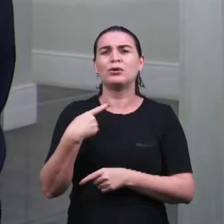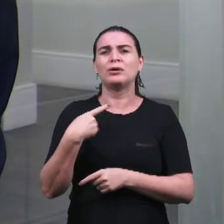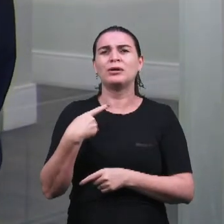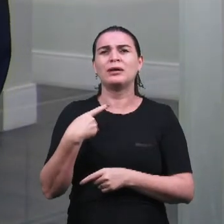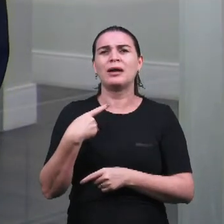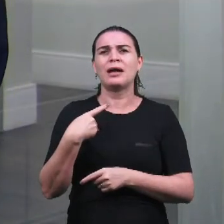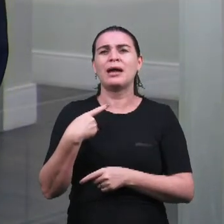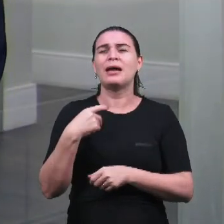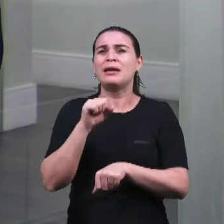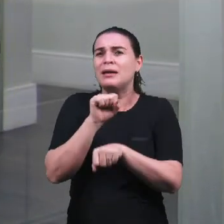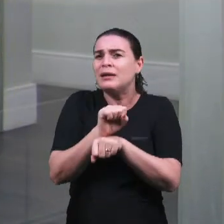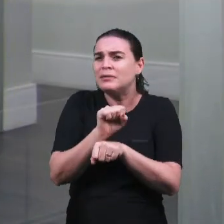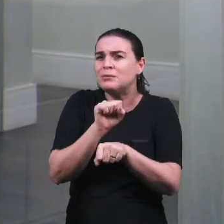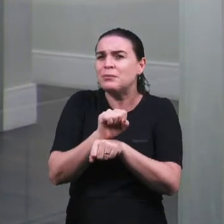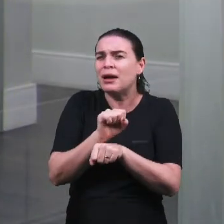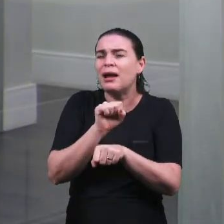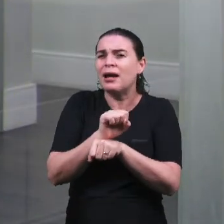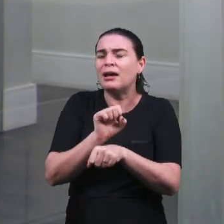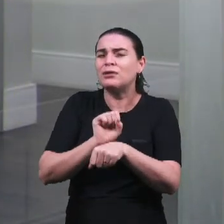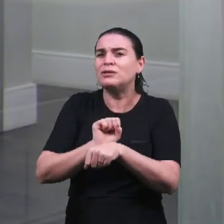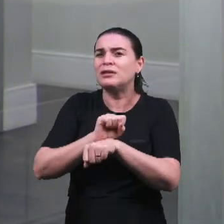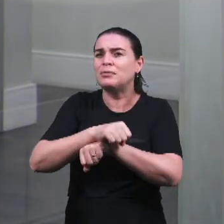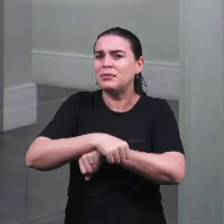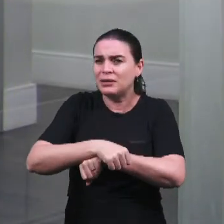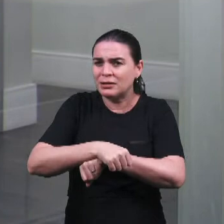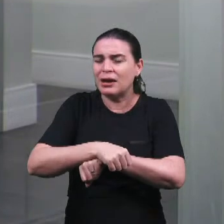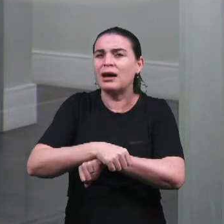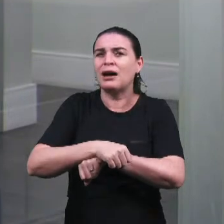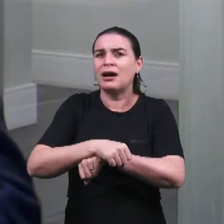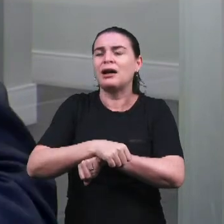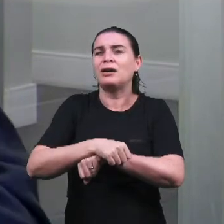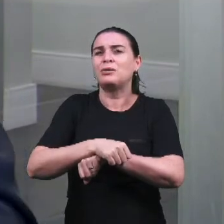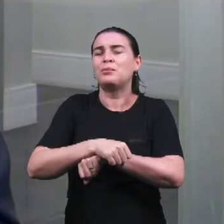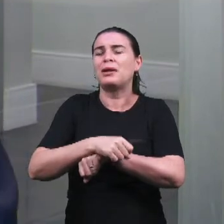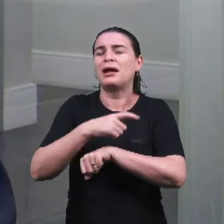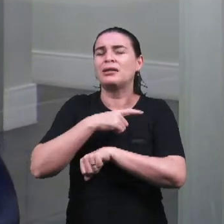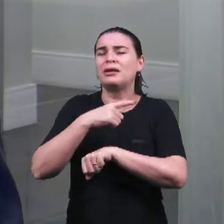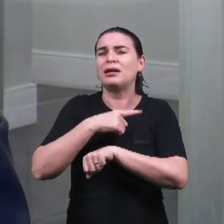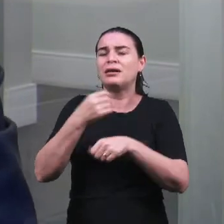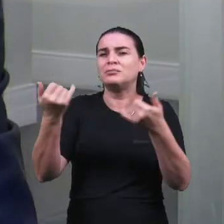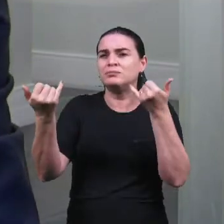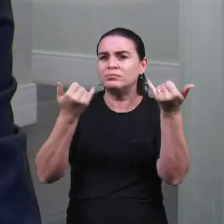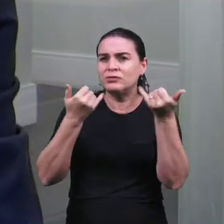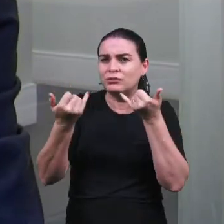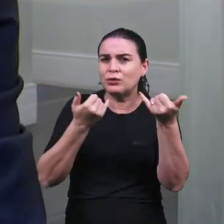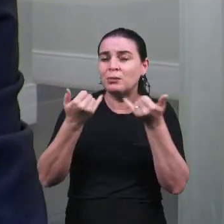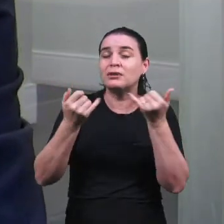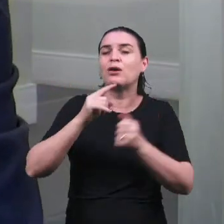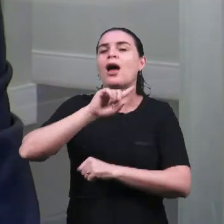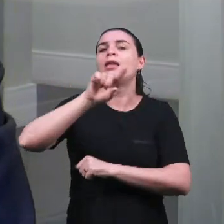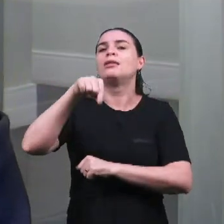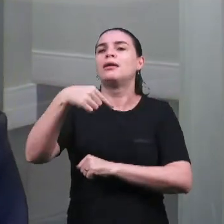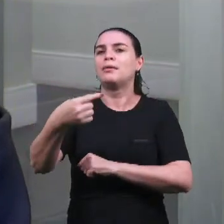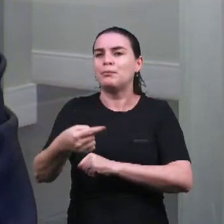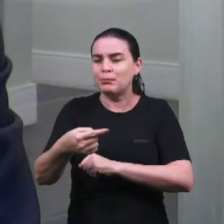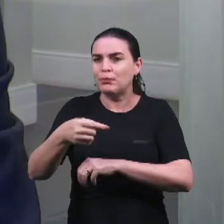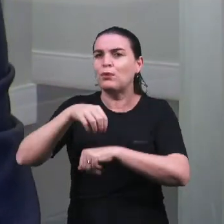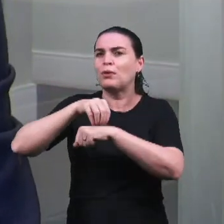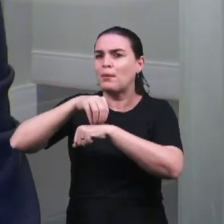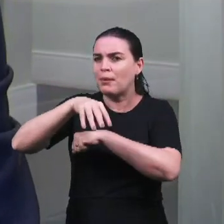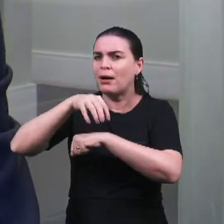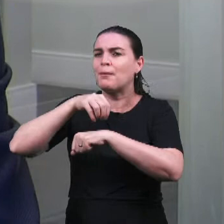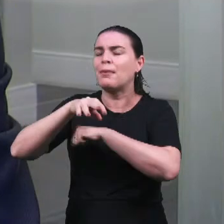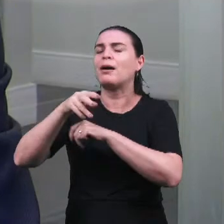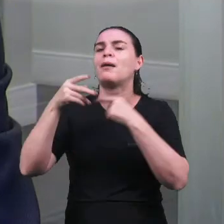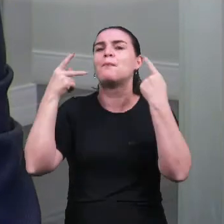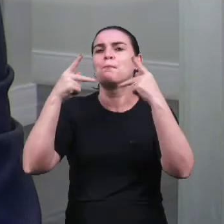os pastores aguardassem o seminário de fechamento do ano para receber as instruções, e daí sim a gente está mais